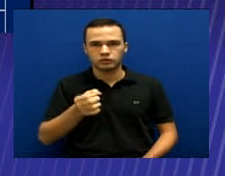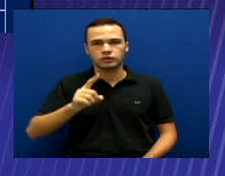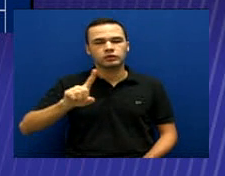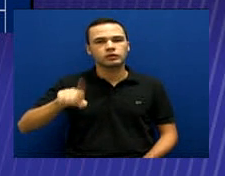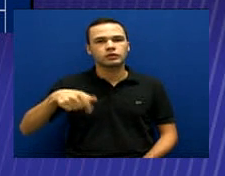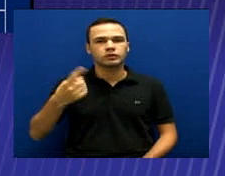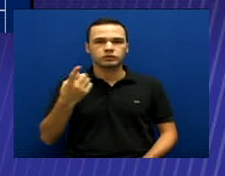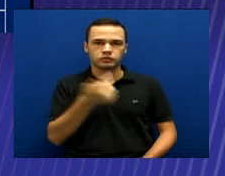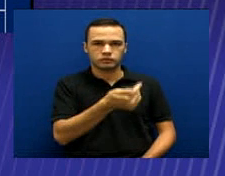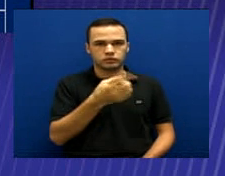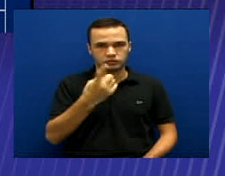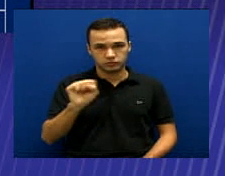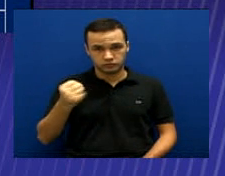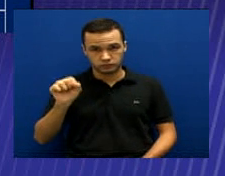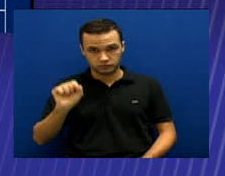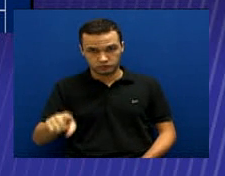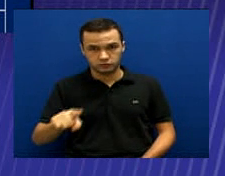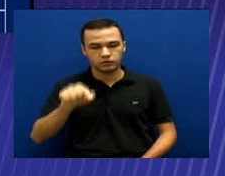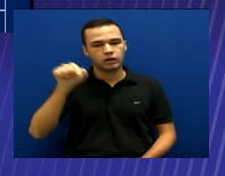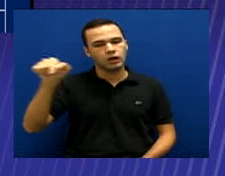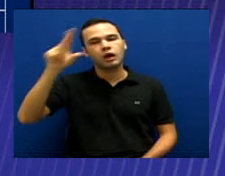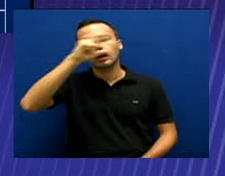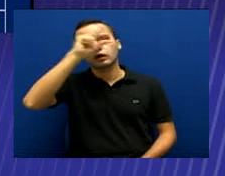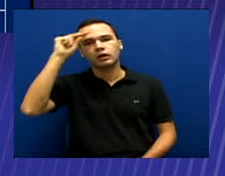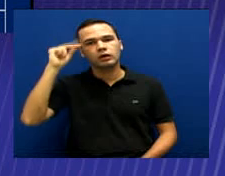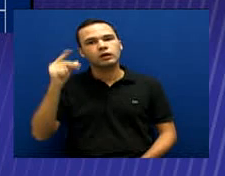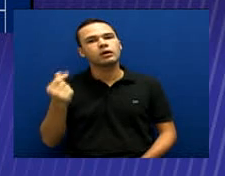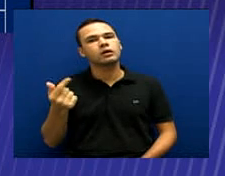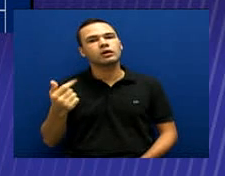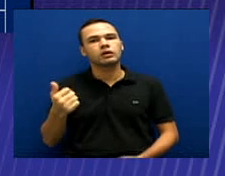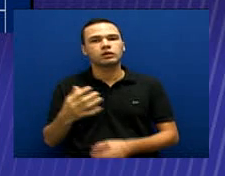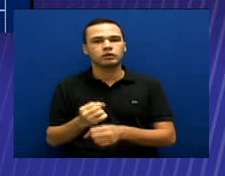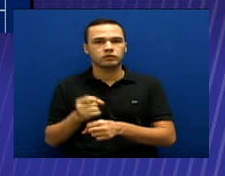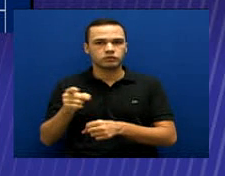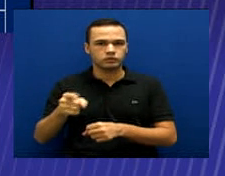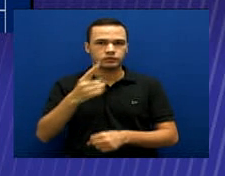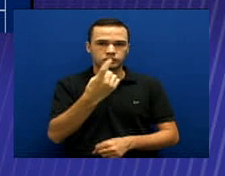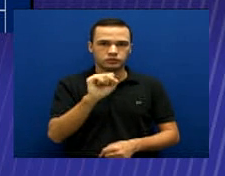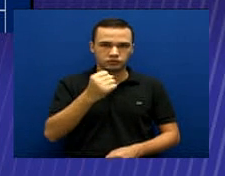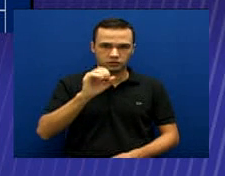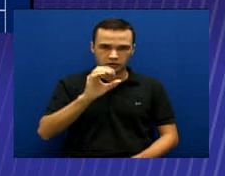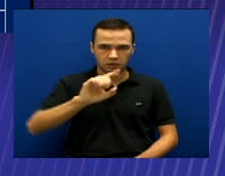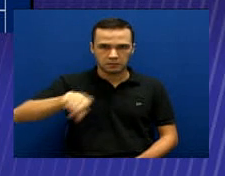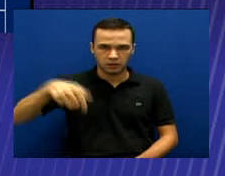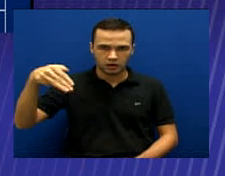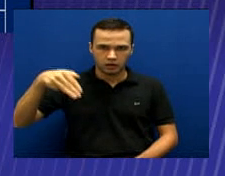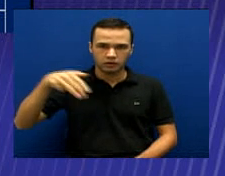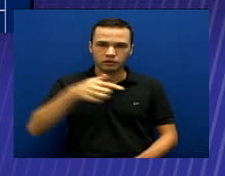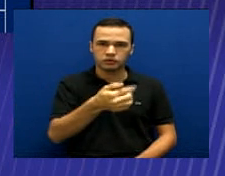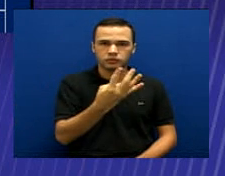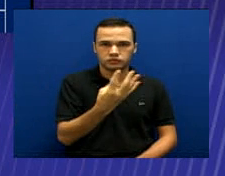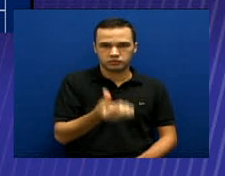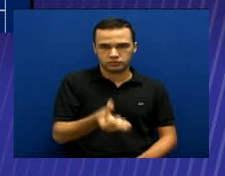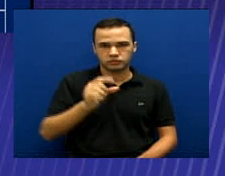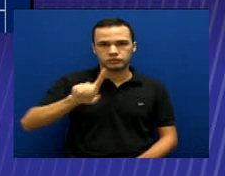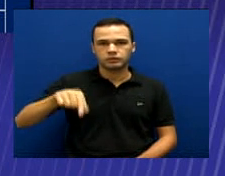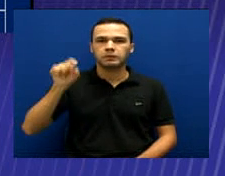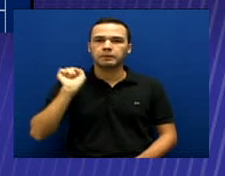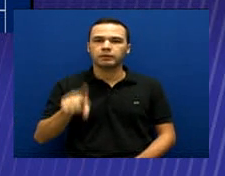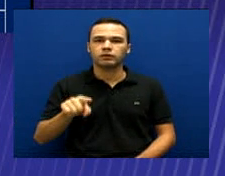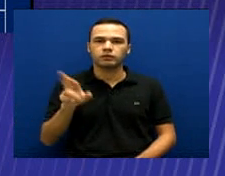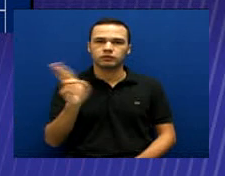um resultado primário da prefeitura positivo da ordem de 180 milhões setecentos e quarenta e seis mil